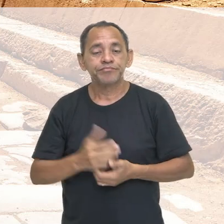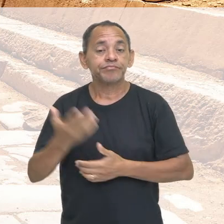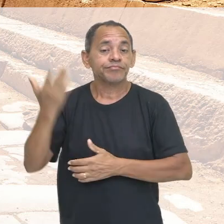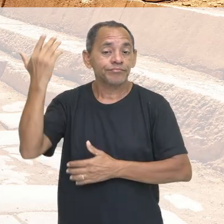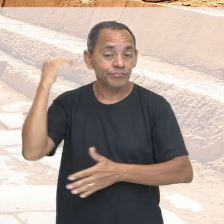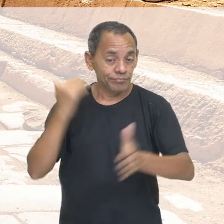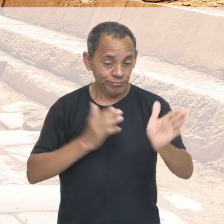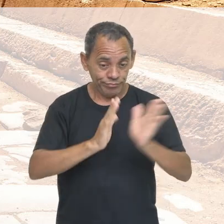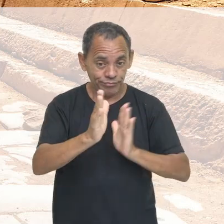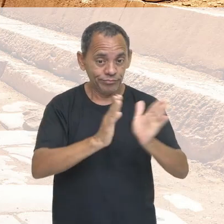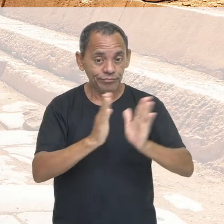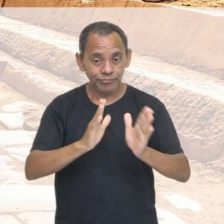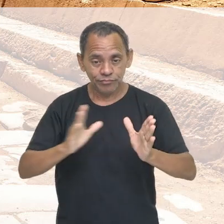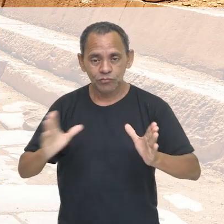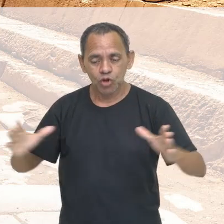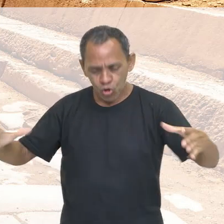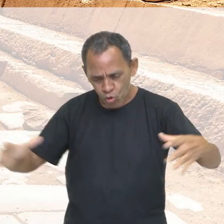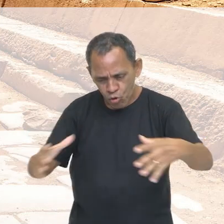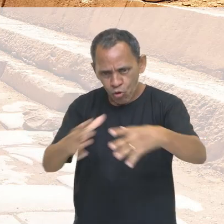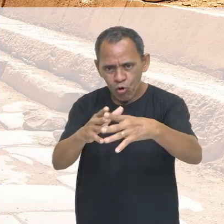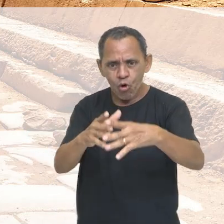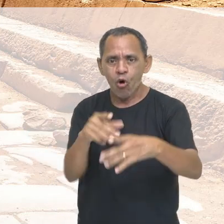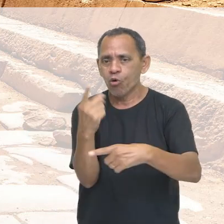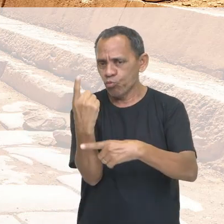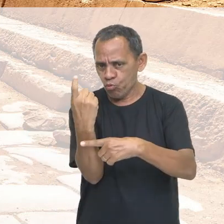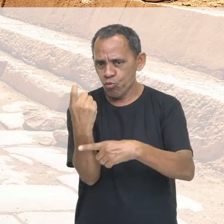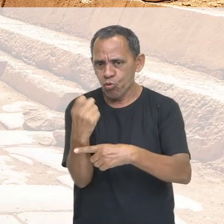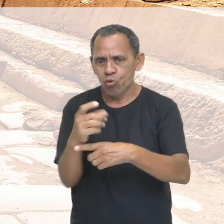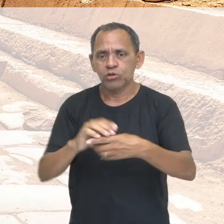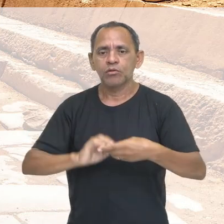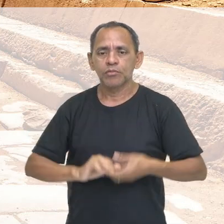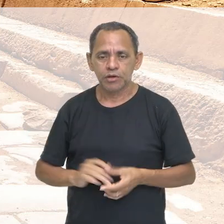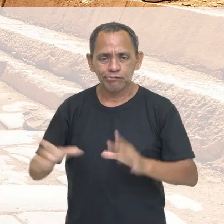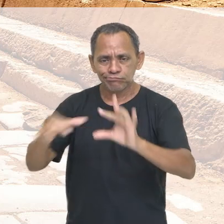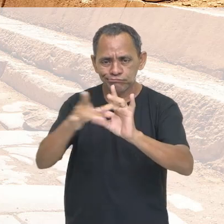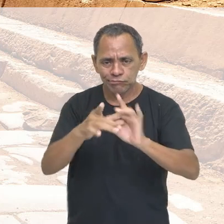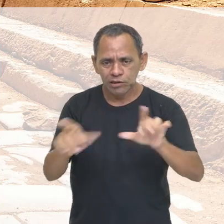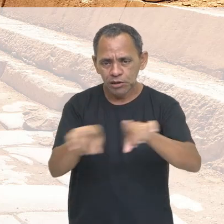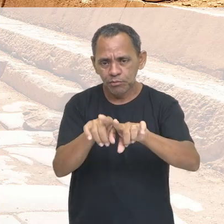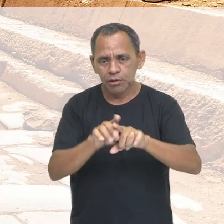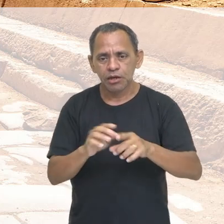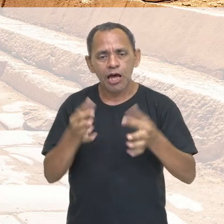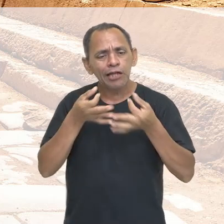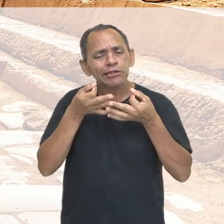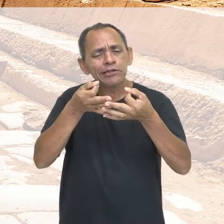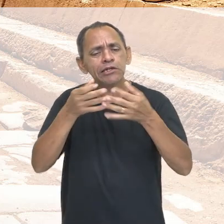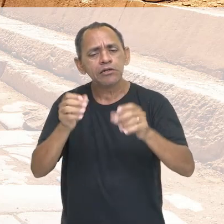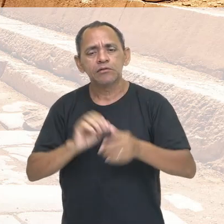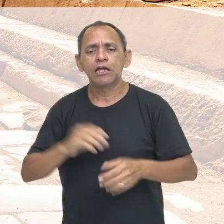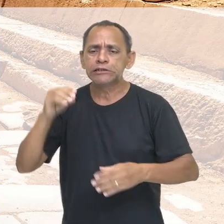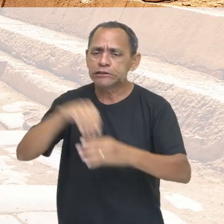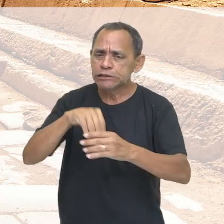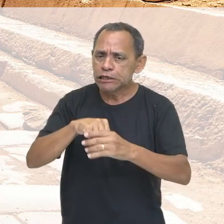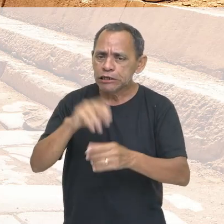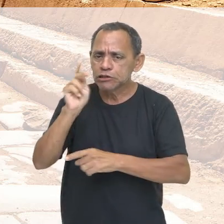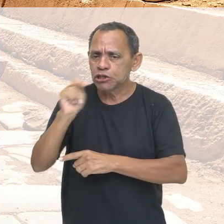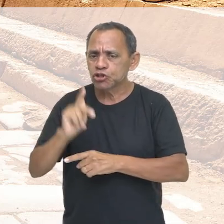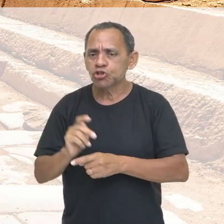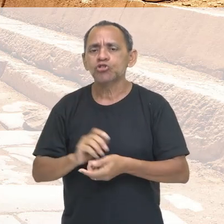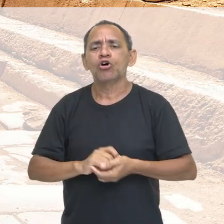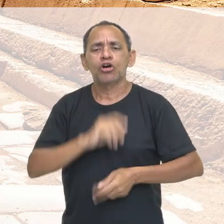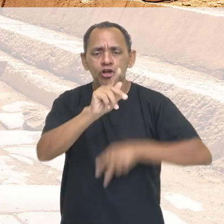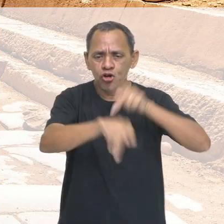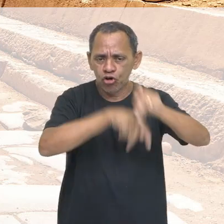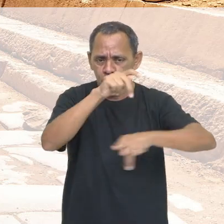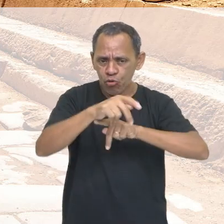de unificação. Então, é importante estarmos atentos que, dentro da história da civilização